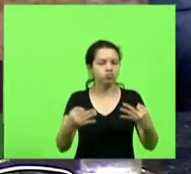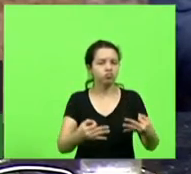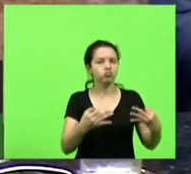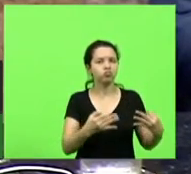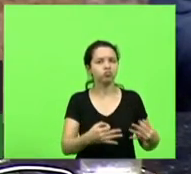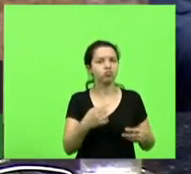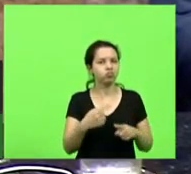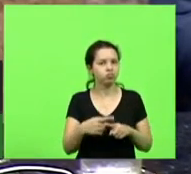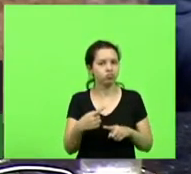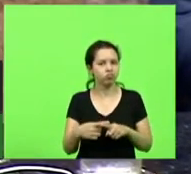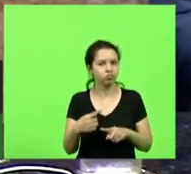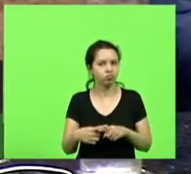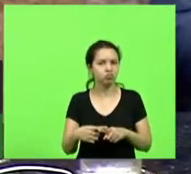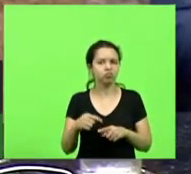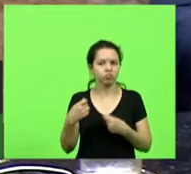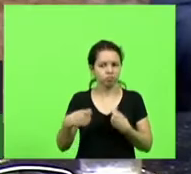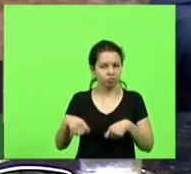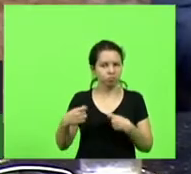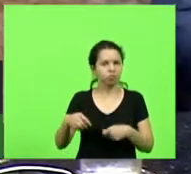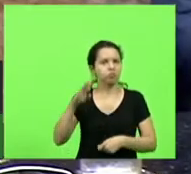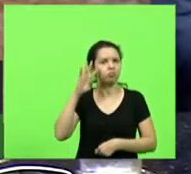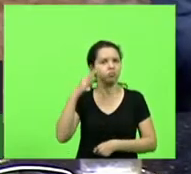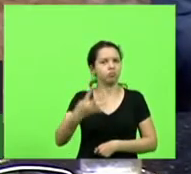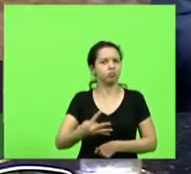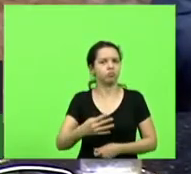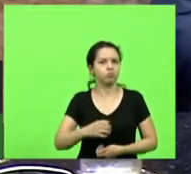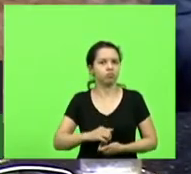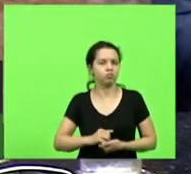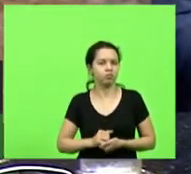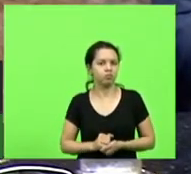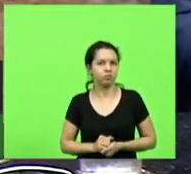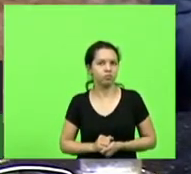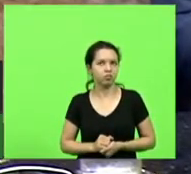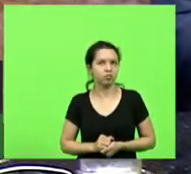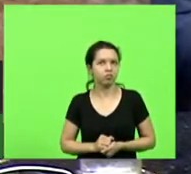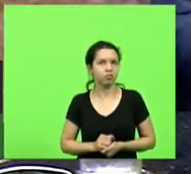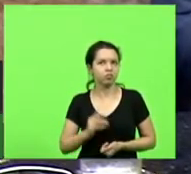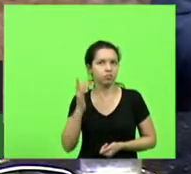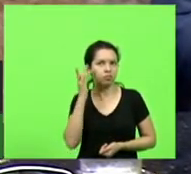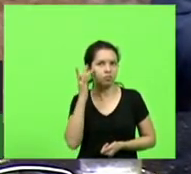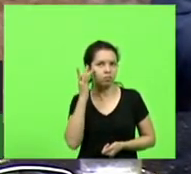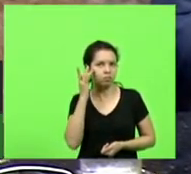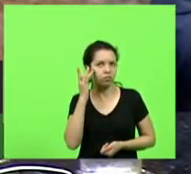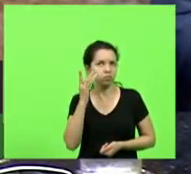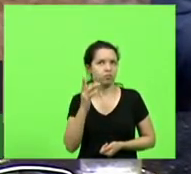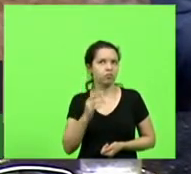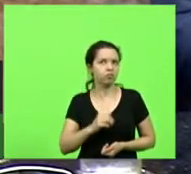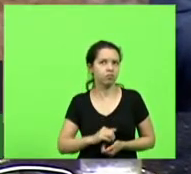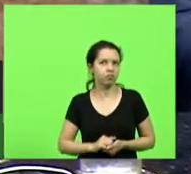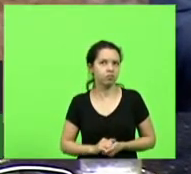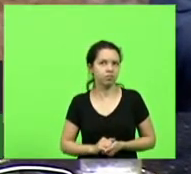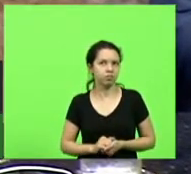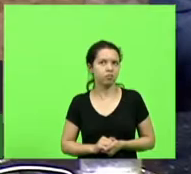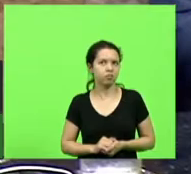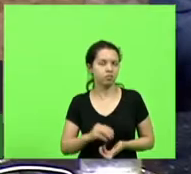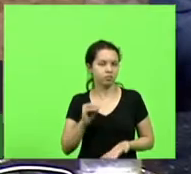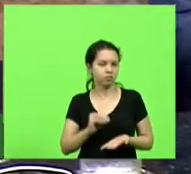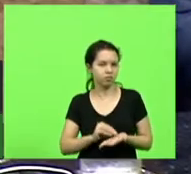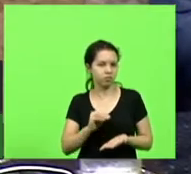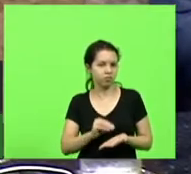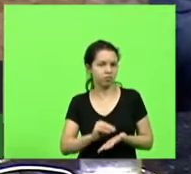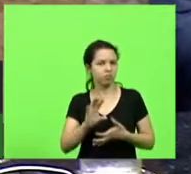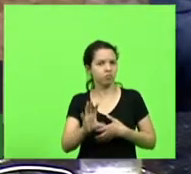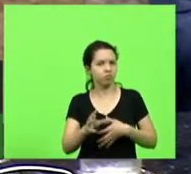ou que a coisa precisa ser resolvida. Eu acho que é um pouco, é muita falta de empatia